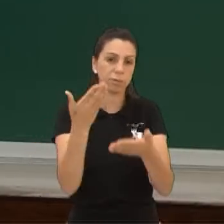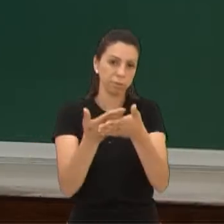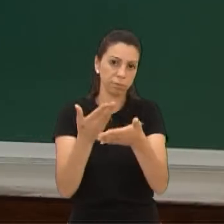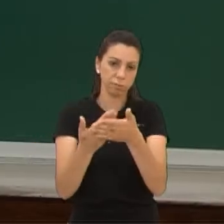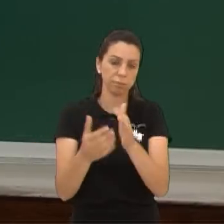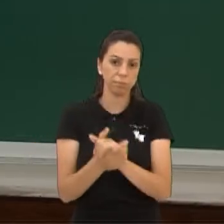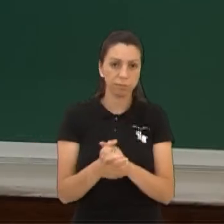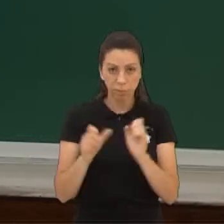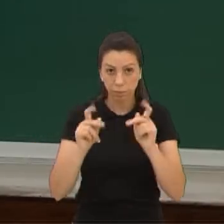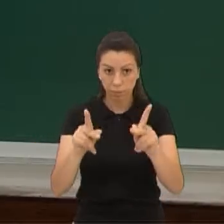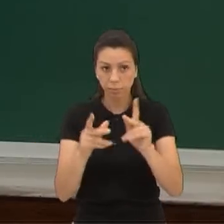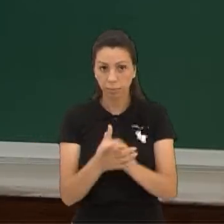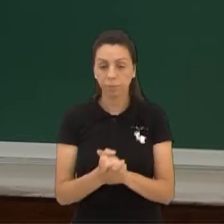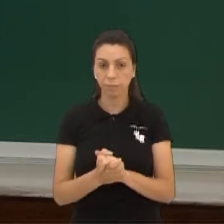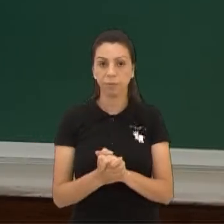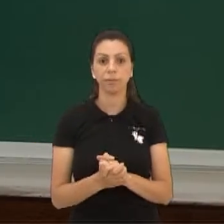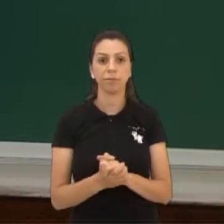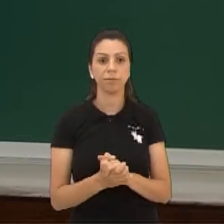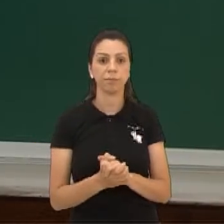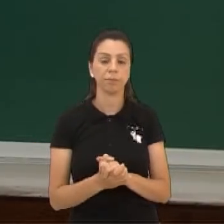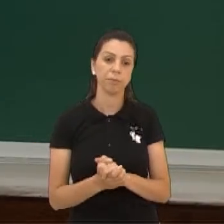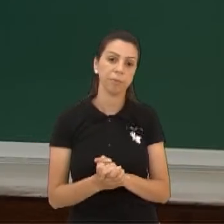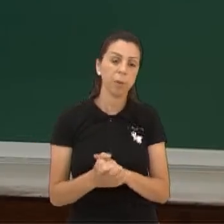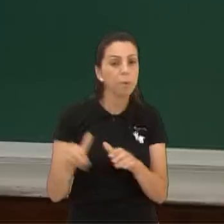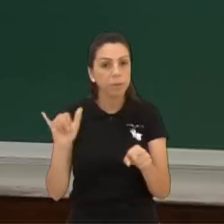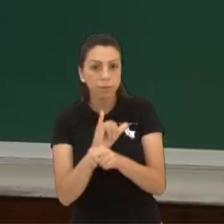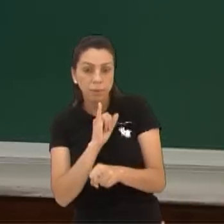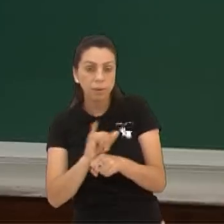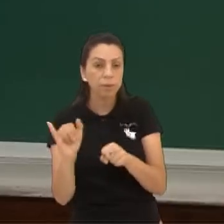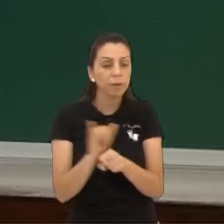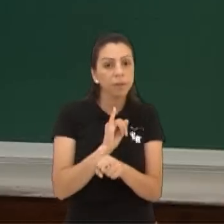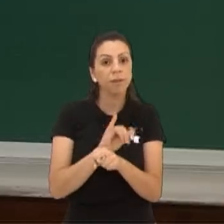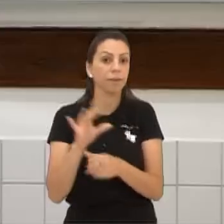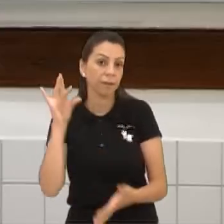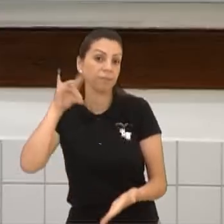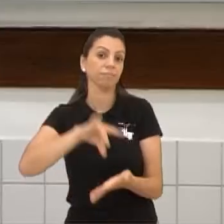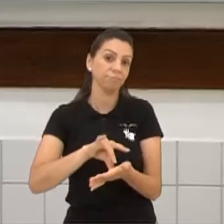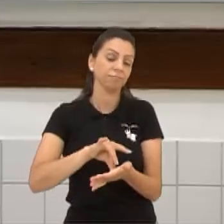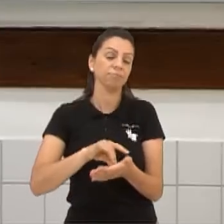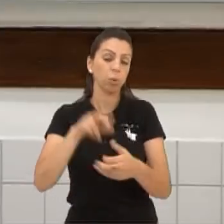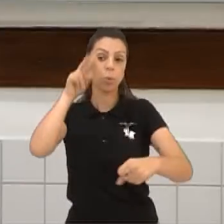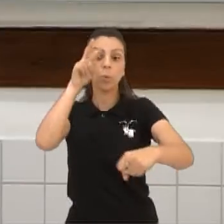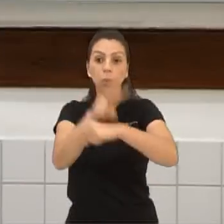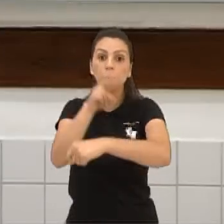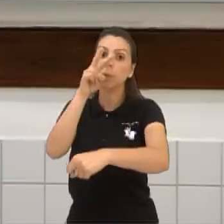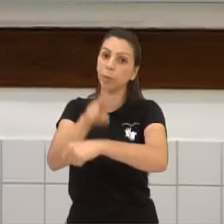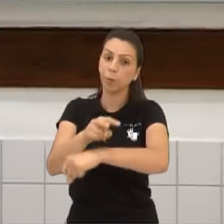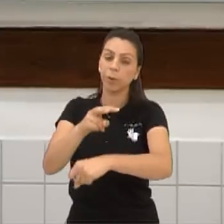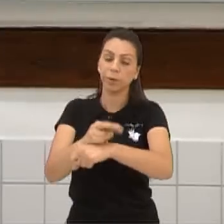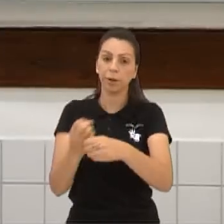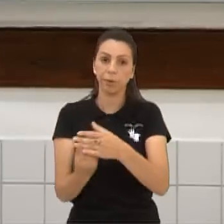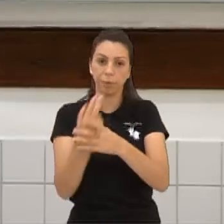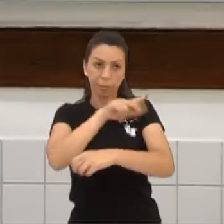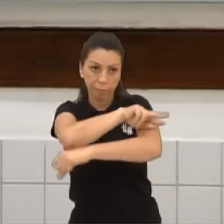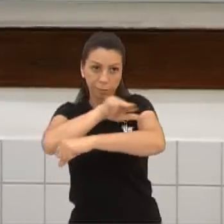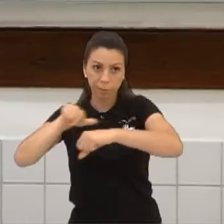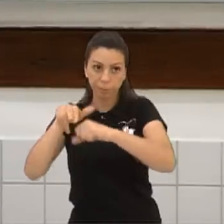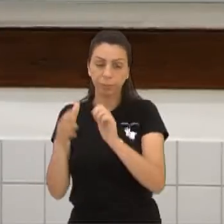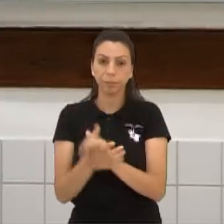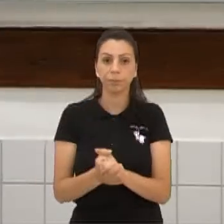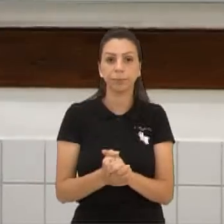conservação. Beleza? E vocês vão ver como essa estratégia é eficiente na proteção e prevenção da nossa